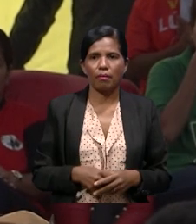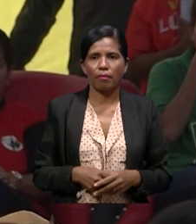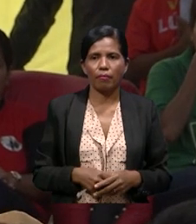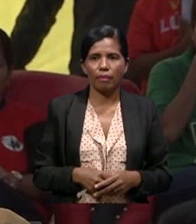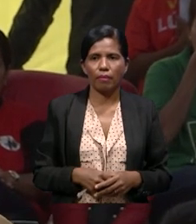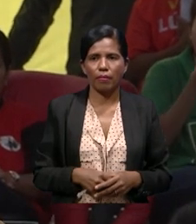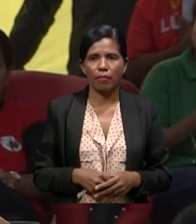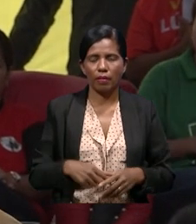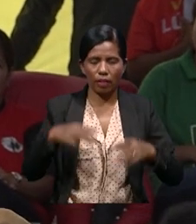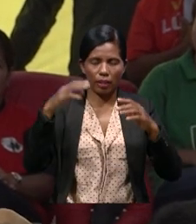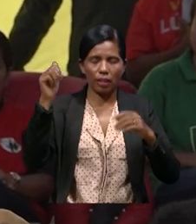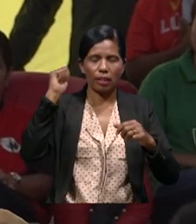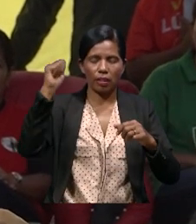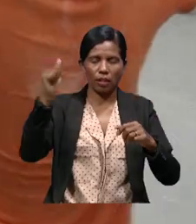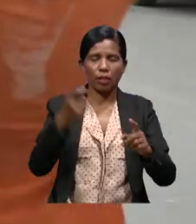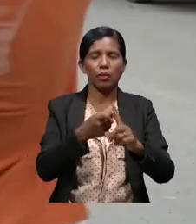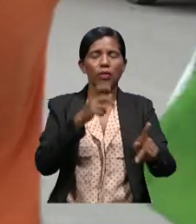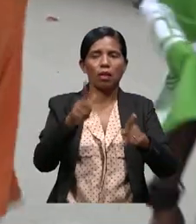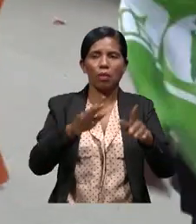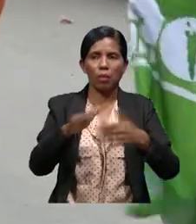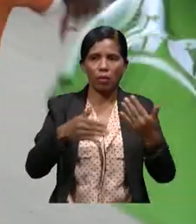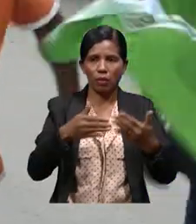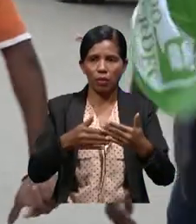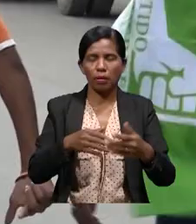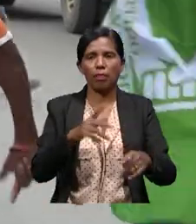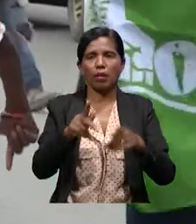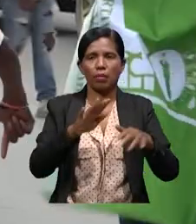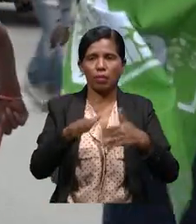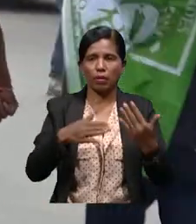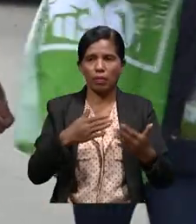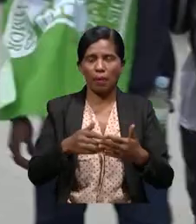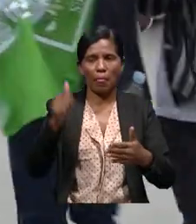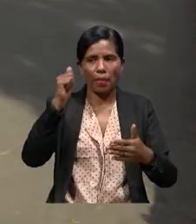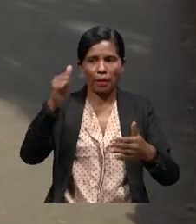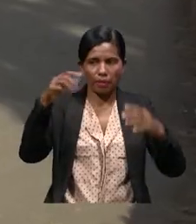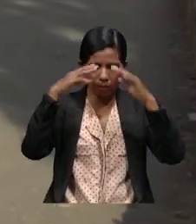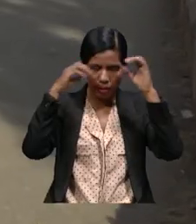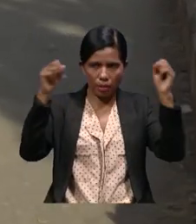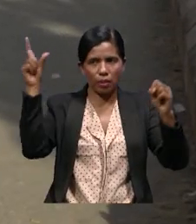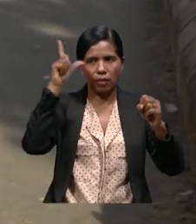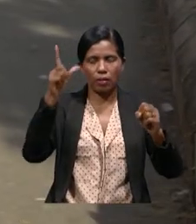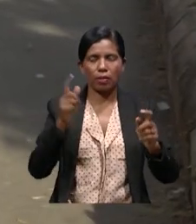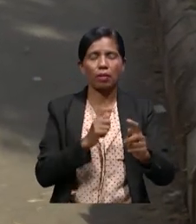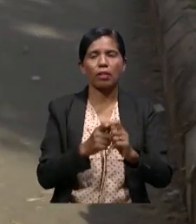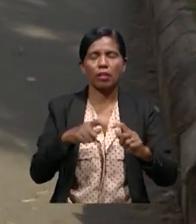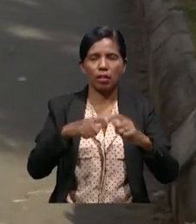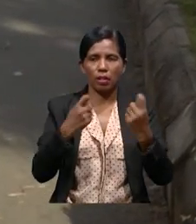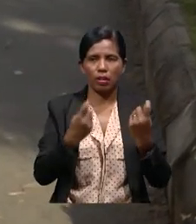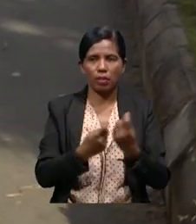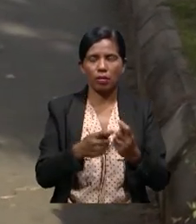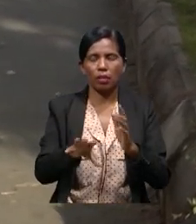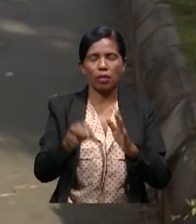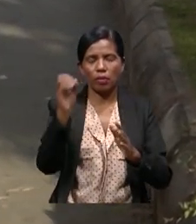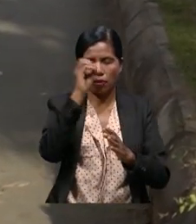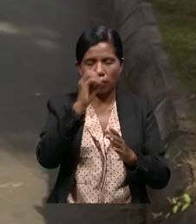candidato husi povo toma ba povo toma. Kampanye kandidato presidente Republika Francisco Guterres Luolo hotipu komisione hetan observasaun